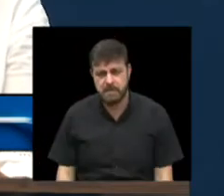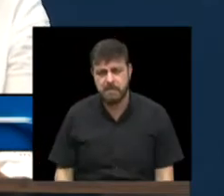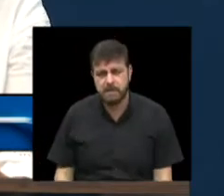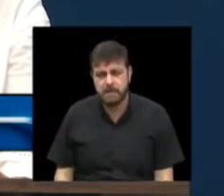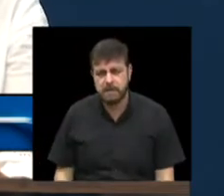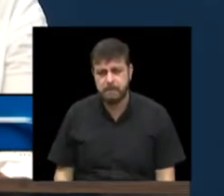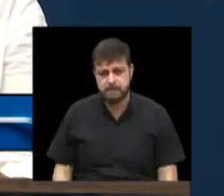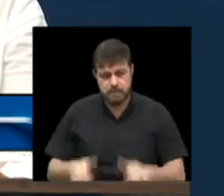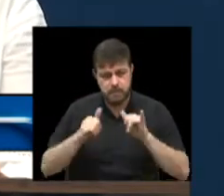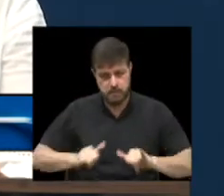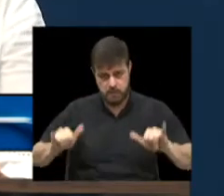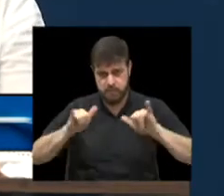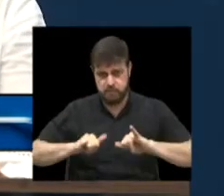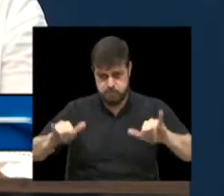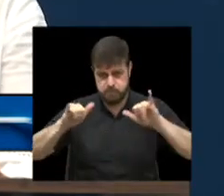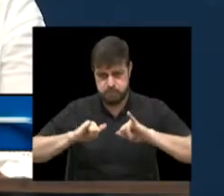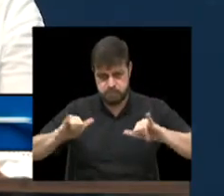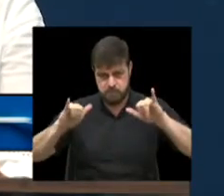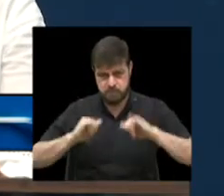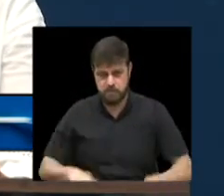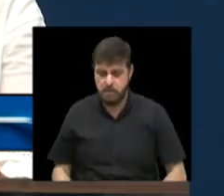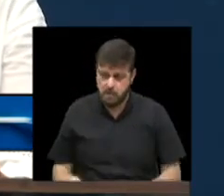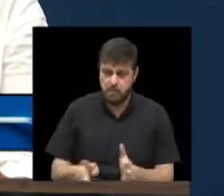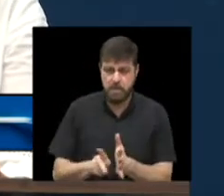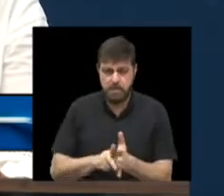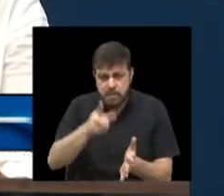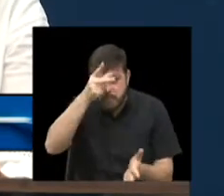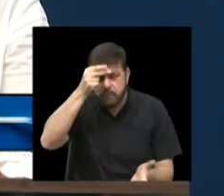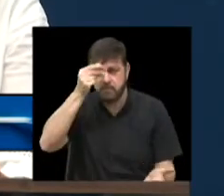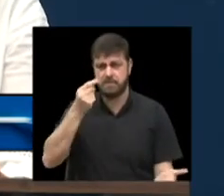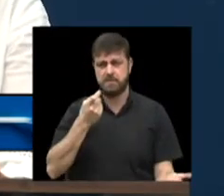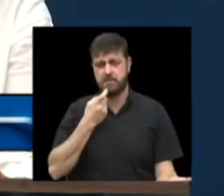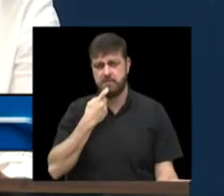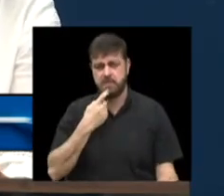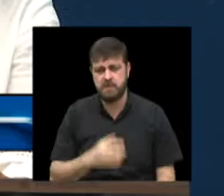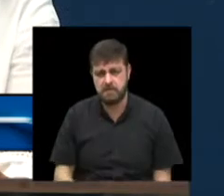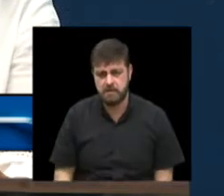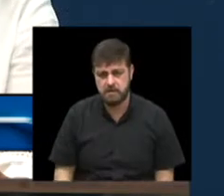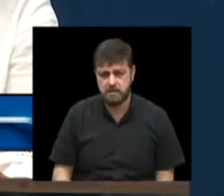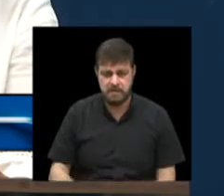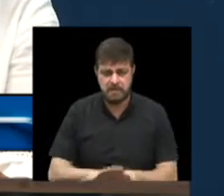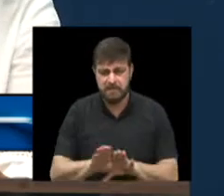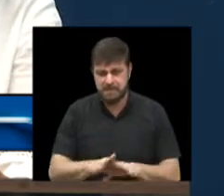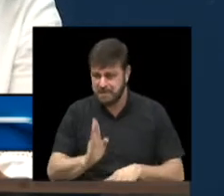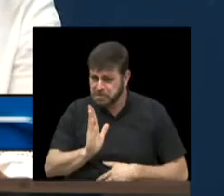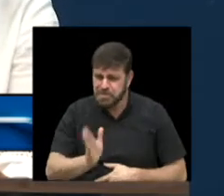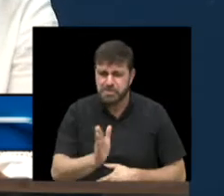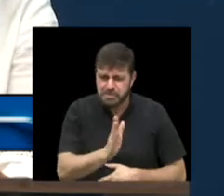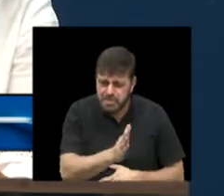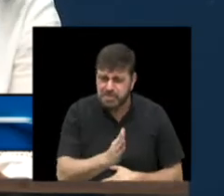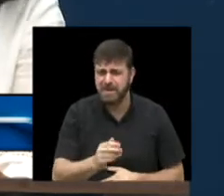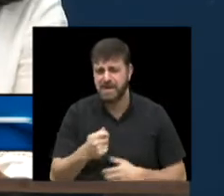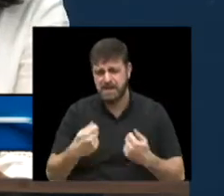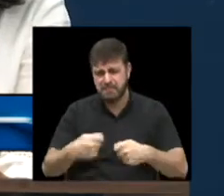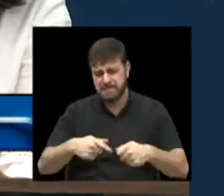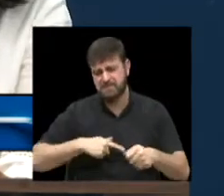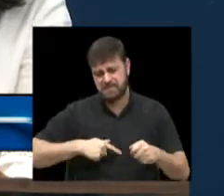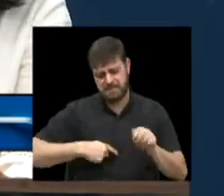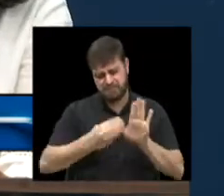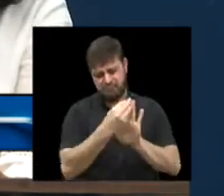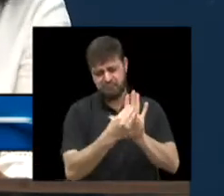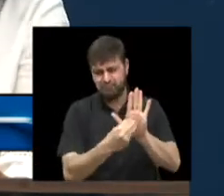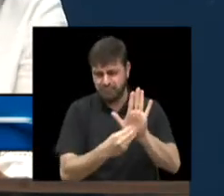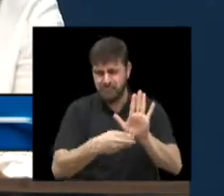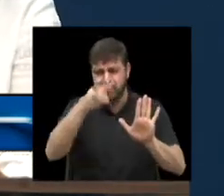para a propaganda oficial do município. Questões essas que eu acho que já deveria ter incorporado, que o